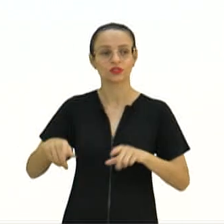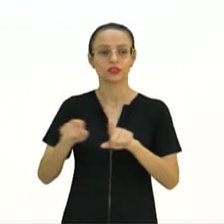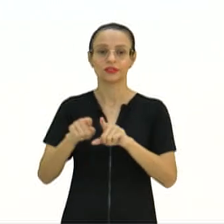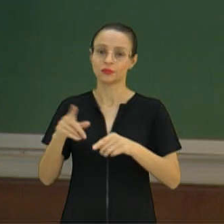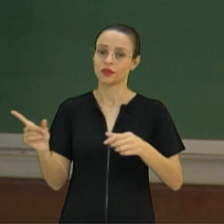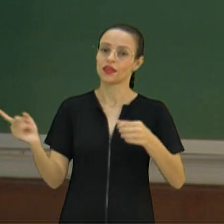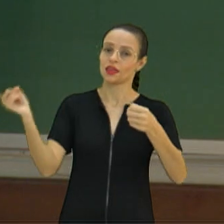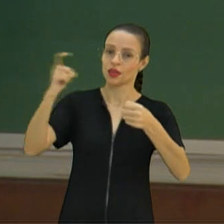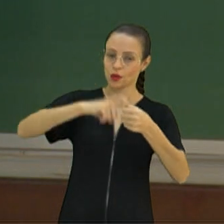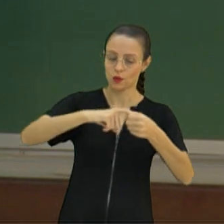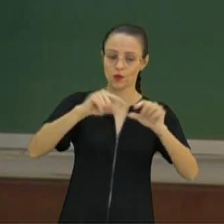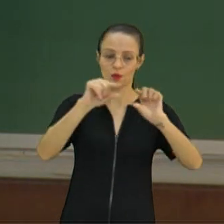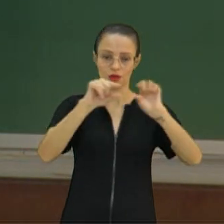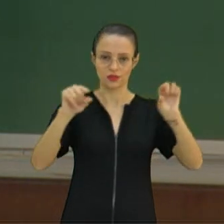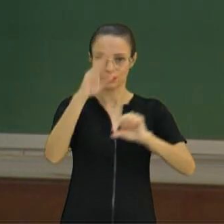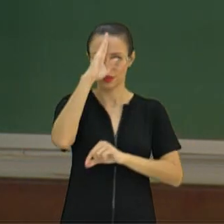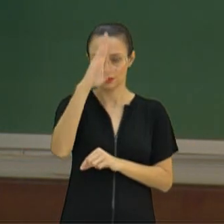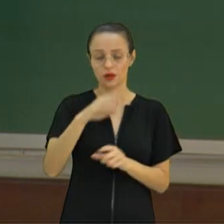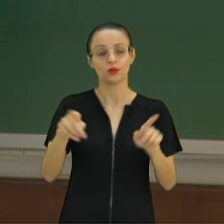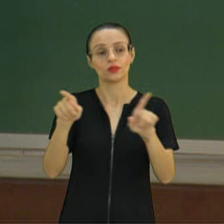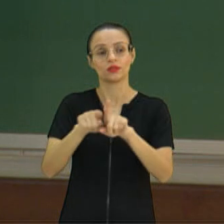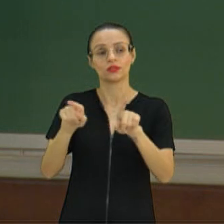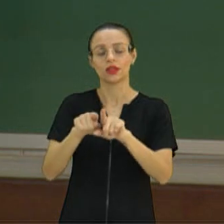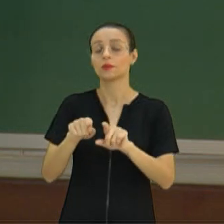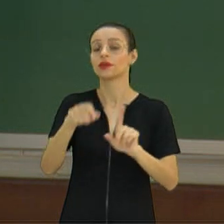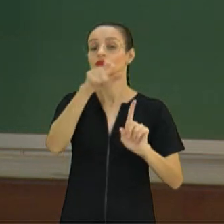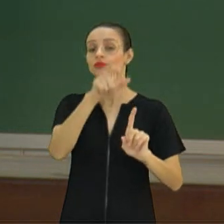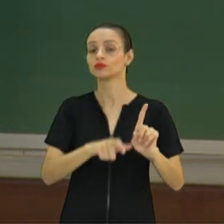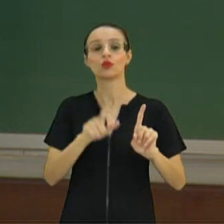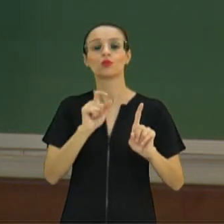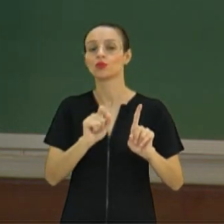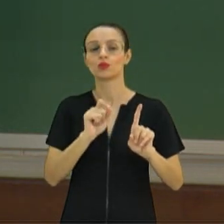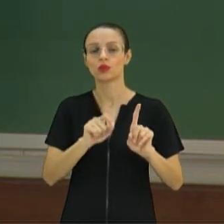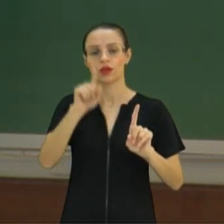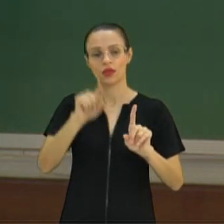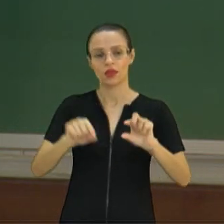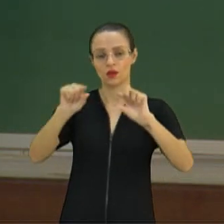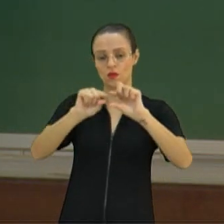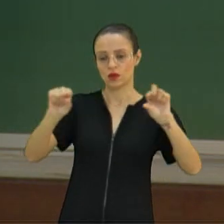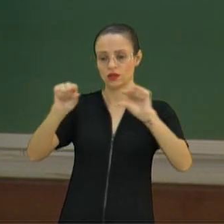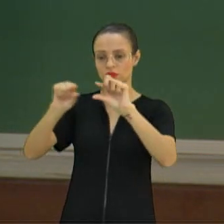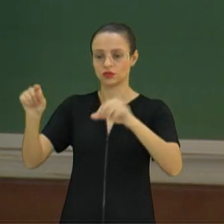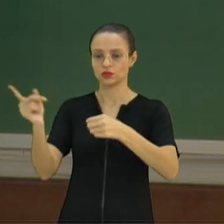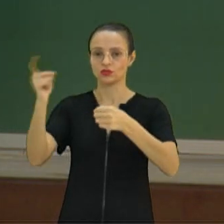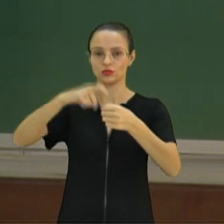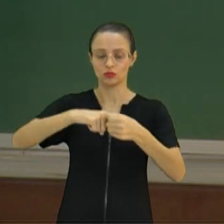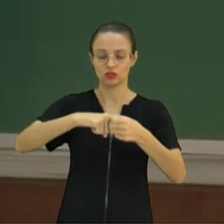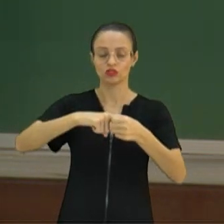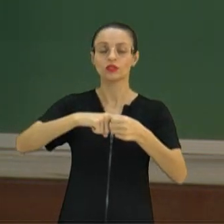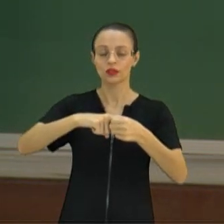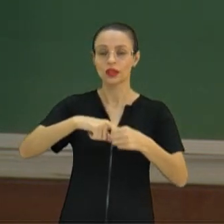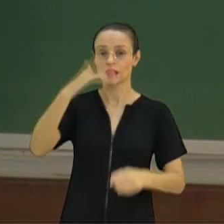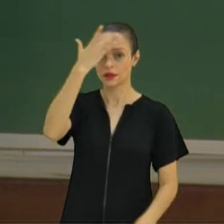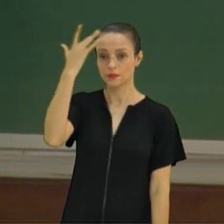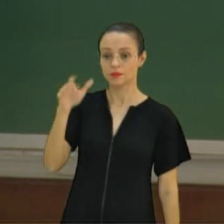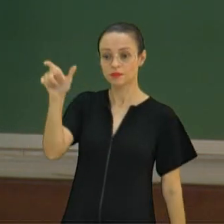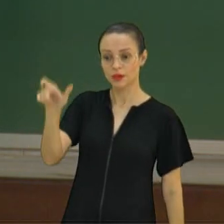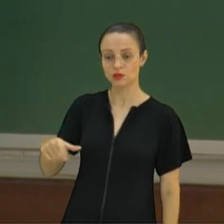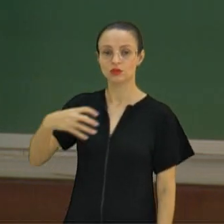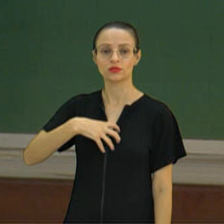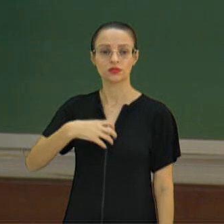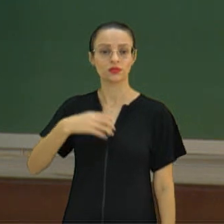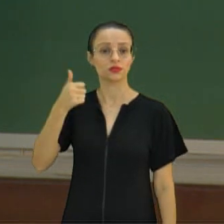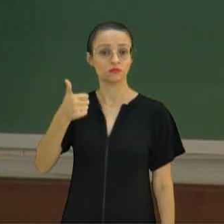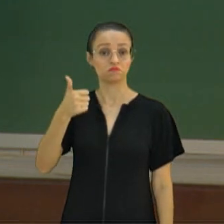formam a oração principal, e o sujeito é feito pela oração subordinada, que a pessoa sinta-se bem com